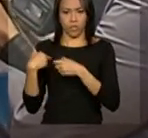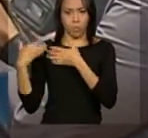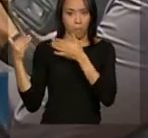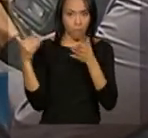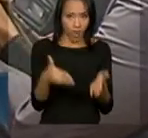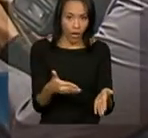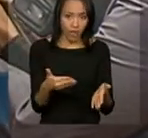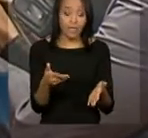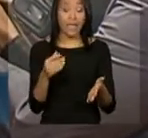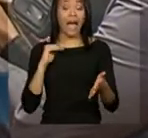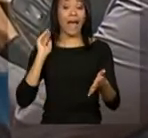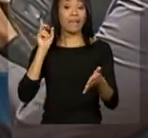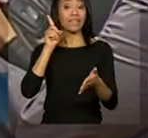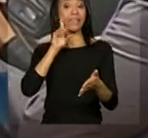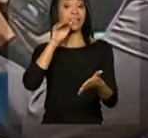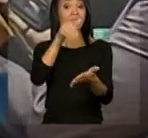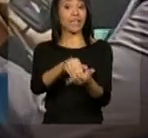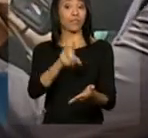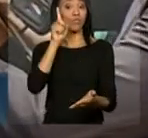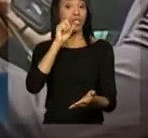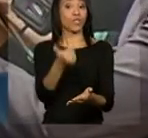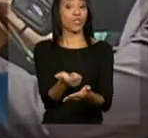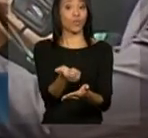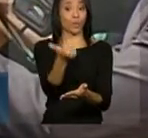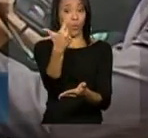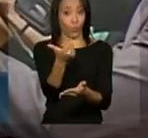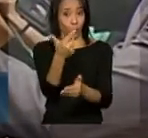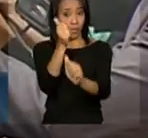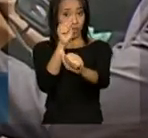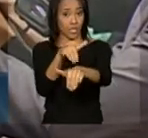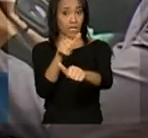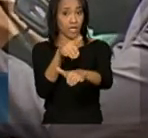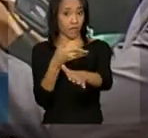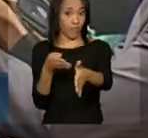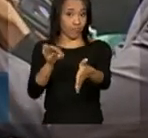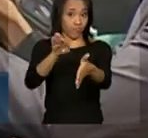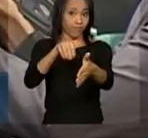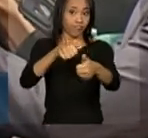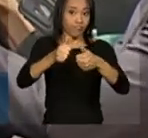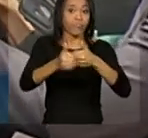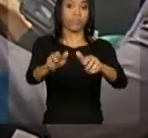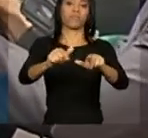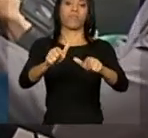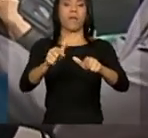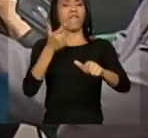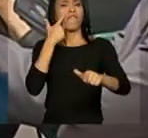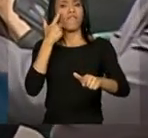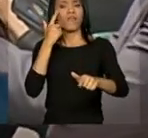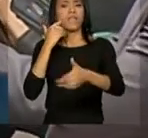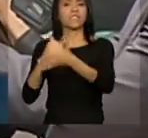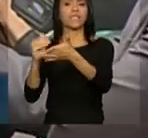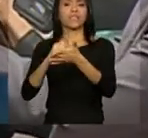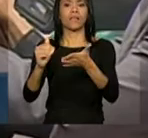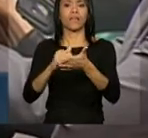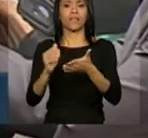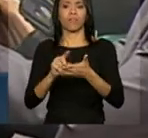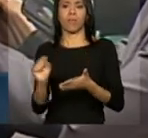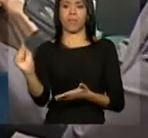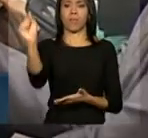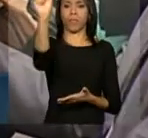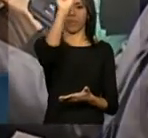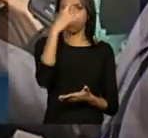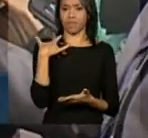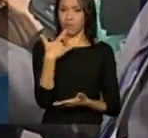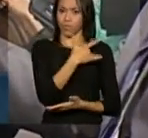têm até o dia 12 de Setembro Para comparecer as atividades então checar com a secretarias municipais de saúde da situação segundo